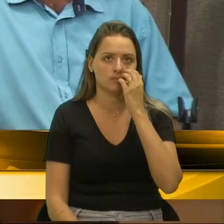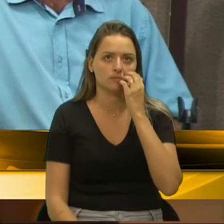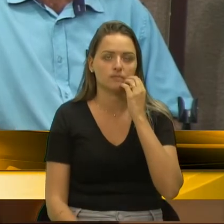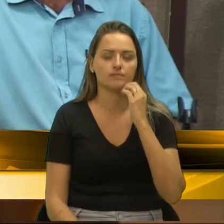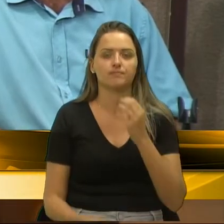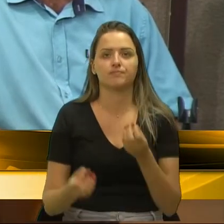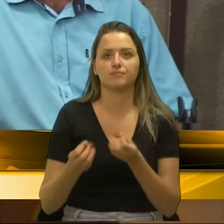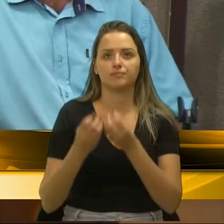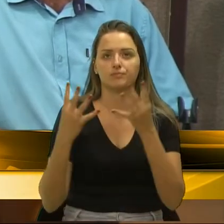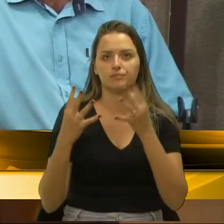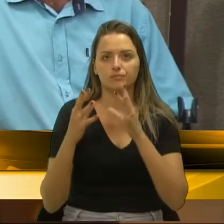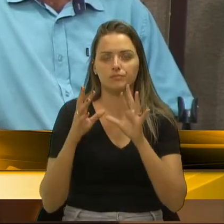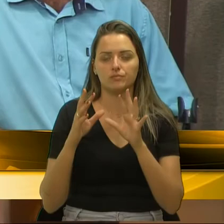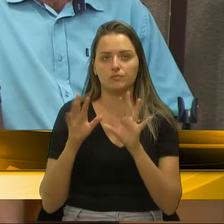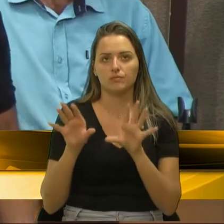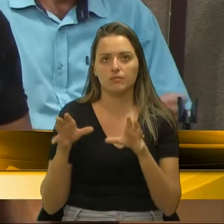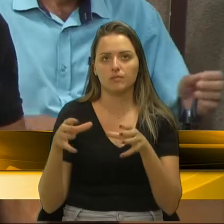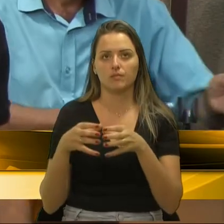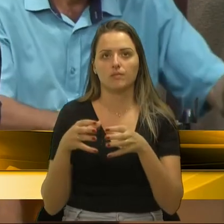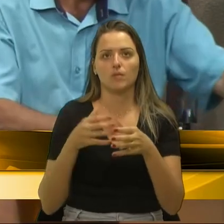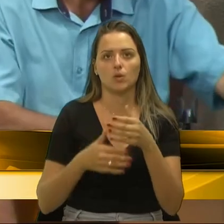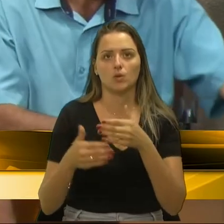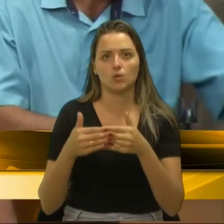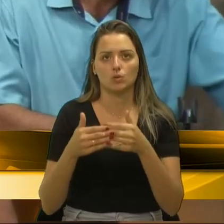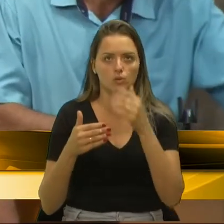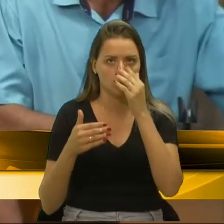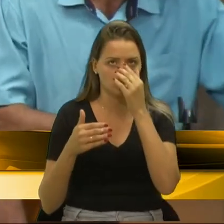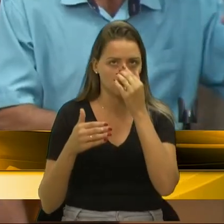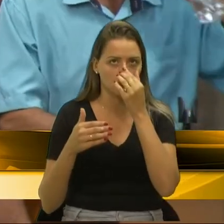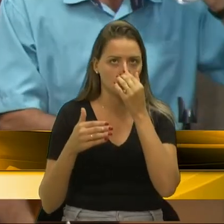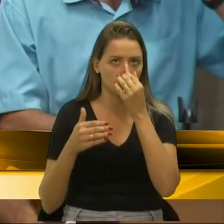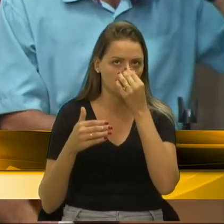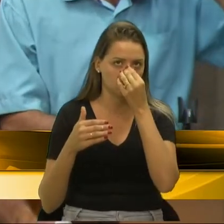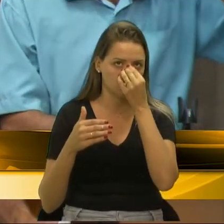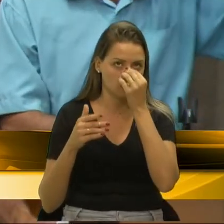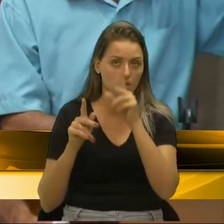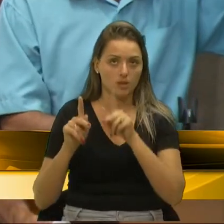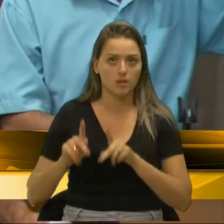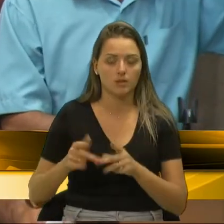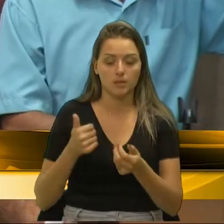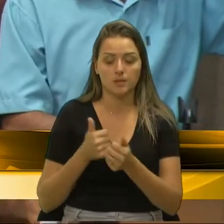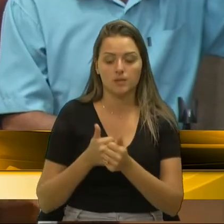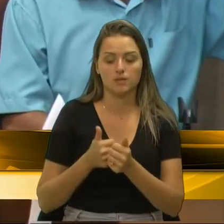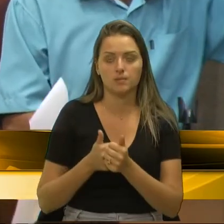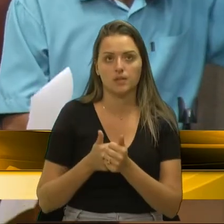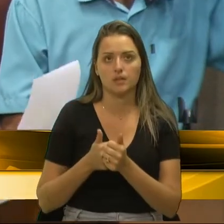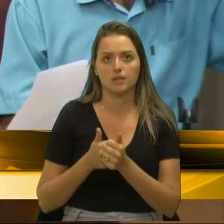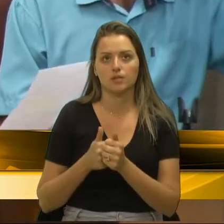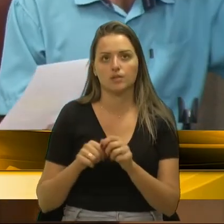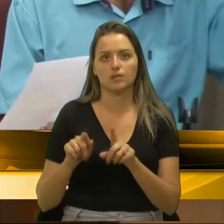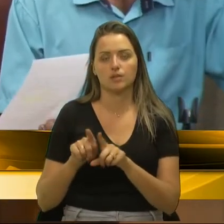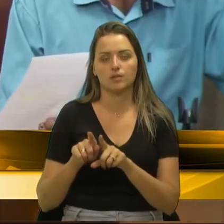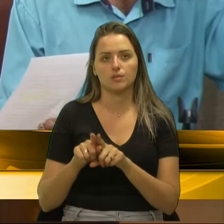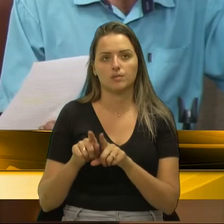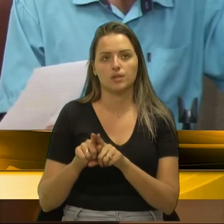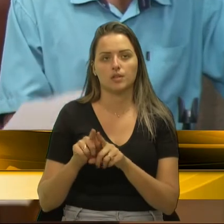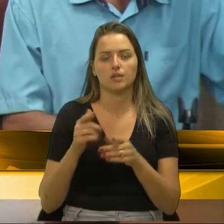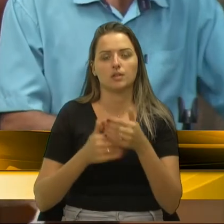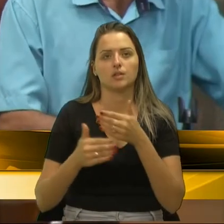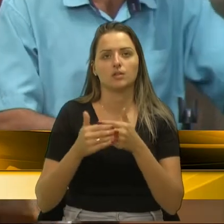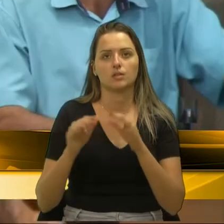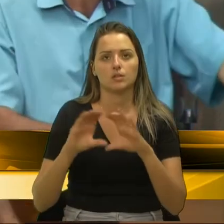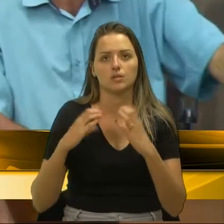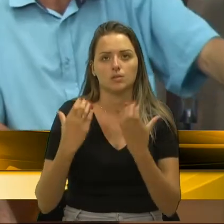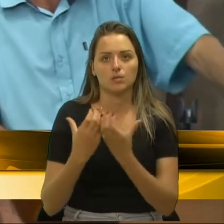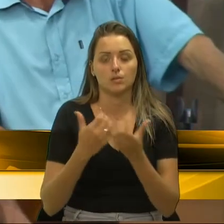que reúne todos os nossos agricultores ali em torno e as comunidades